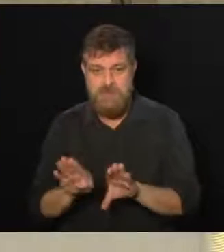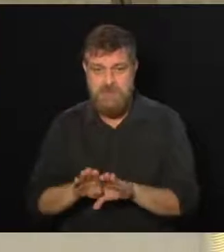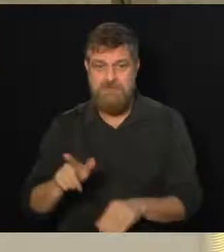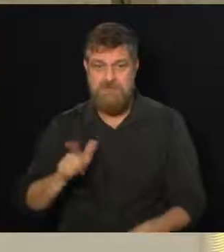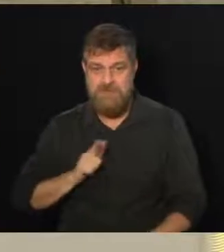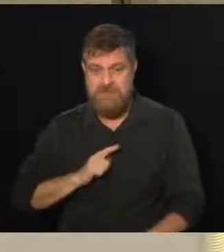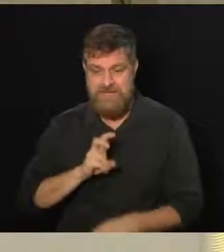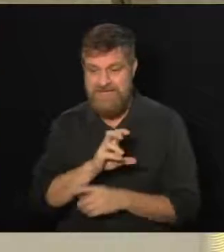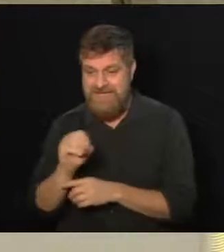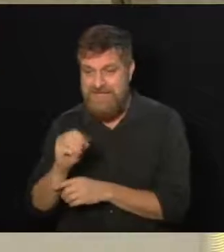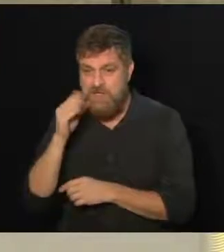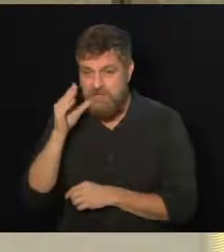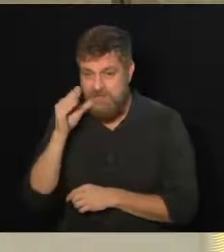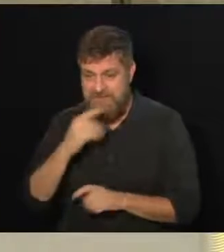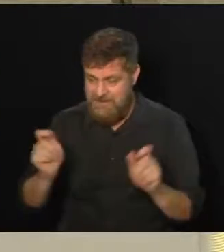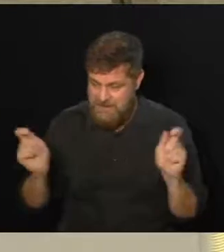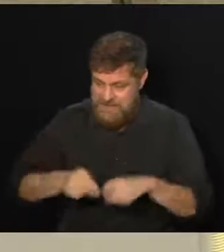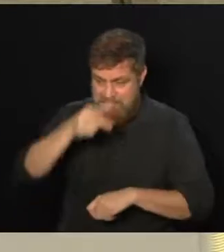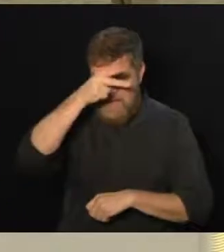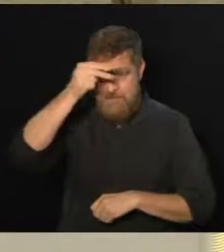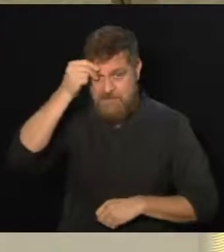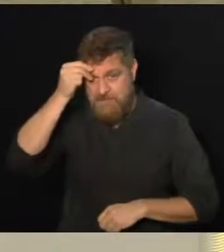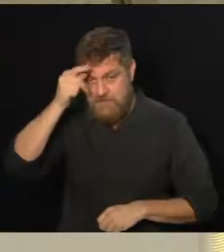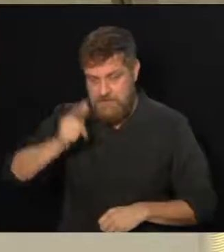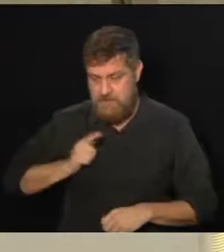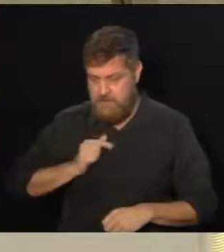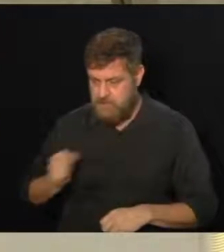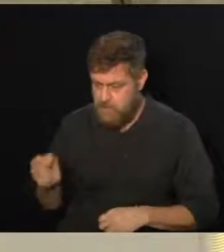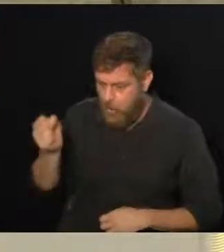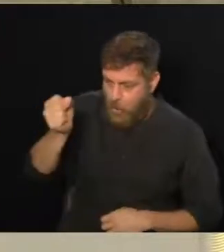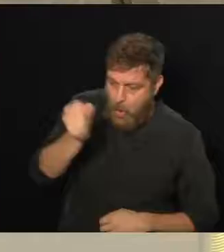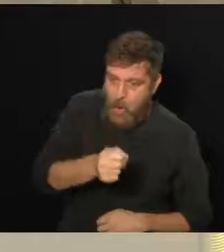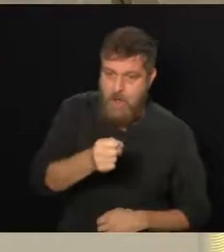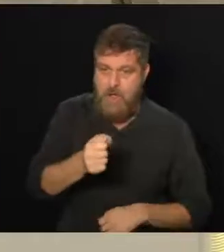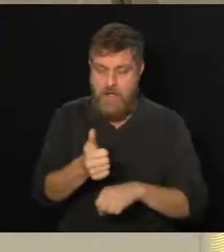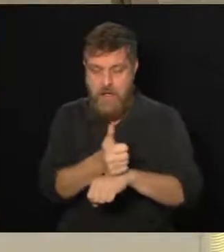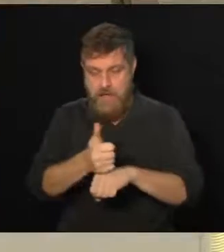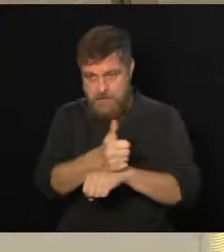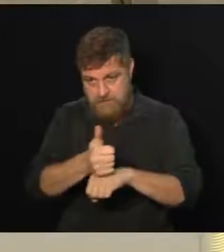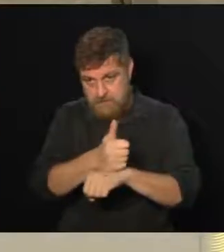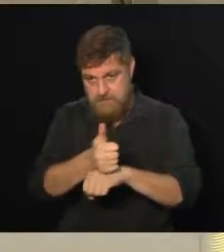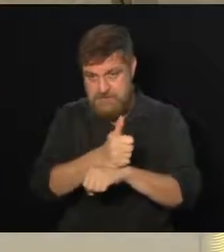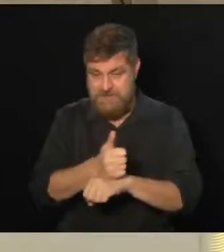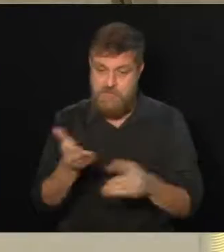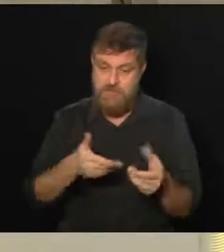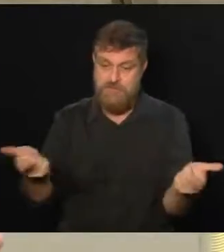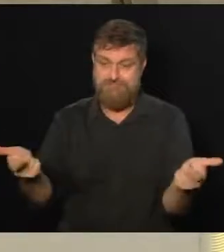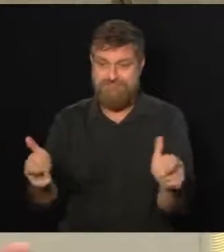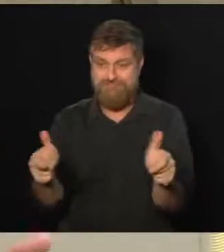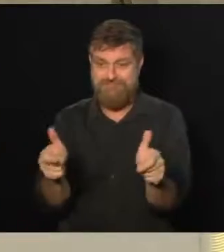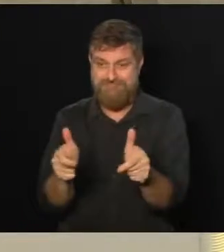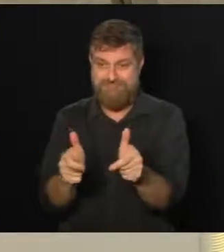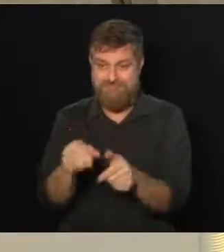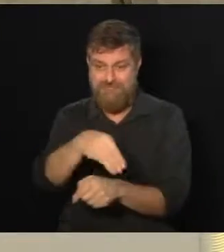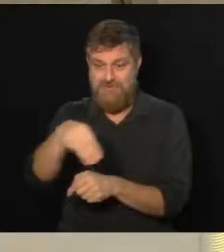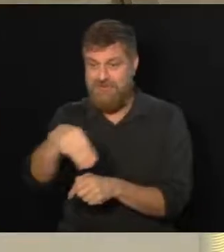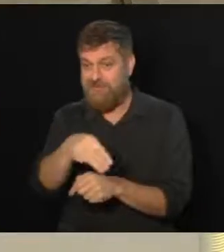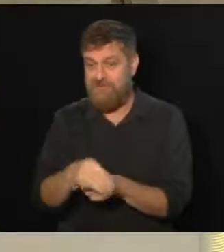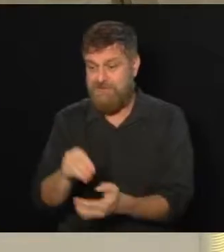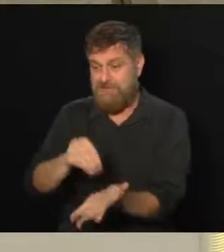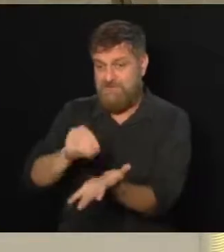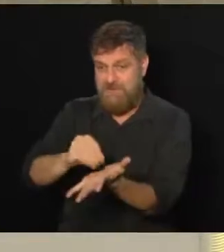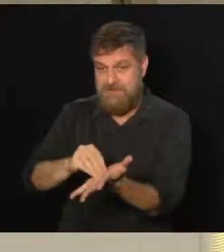de cargos vai permitir à prefeitura suprir os recursos que hoje das escolas que estão precisando, das creches,